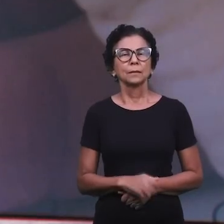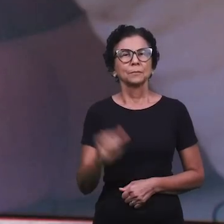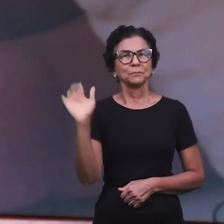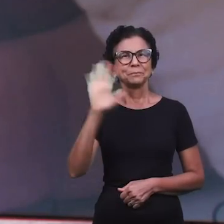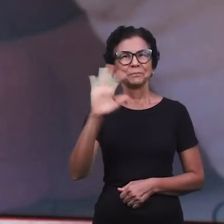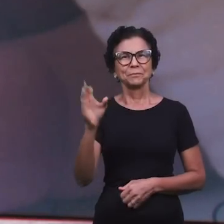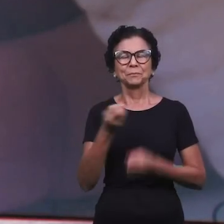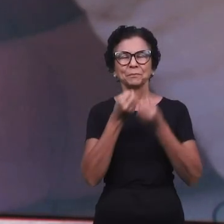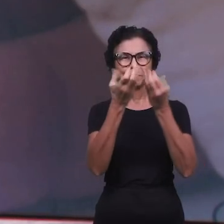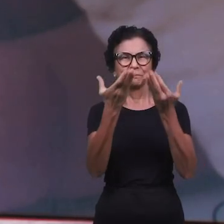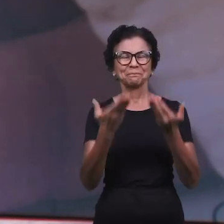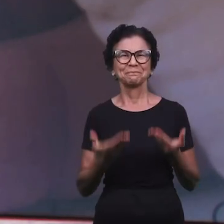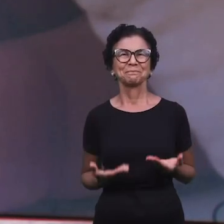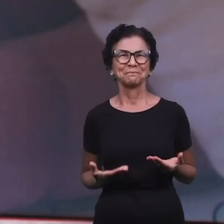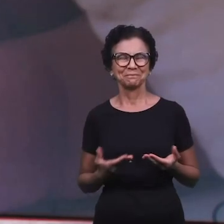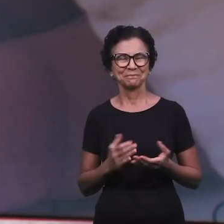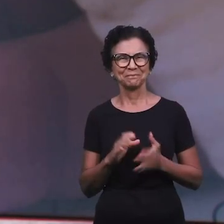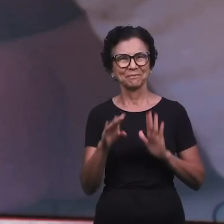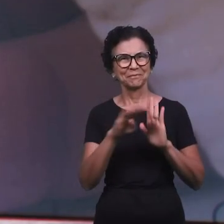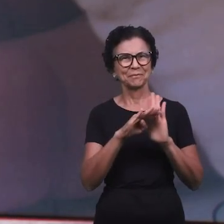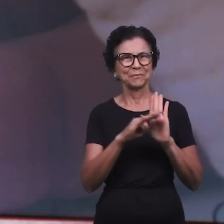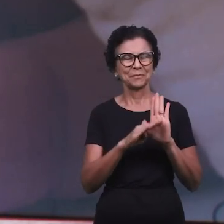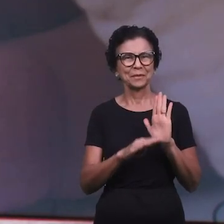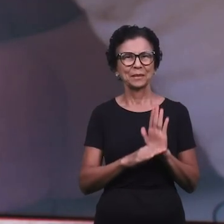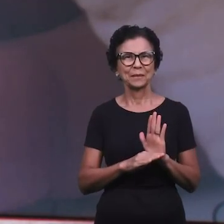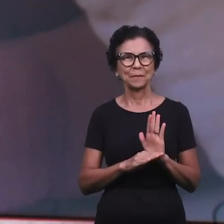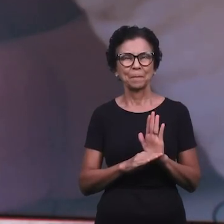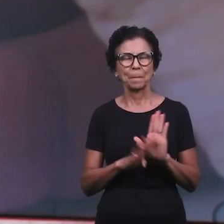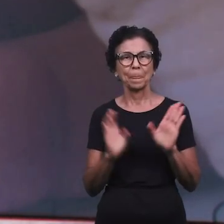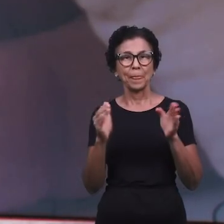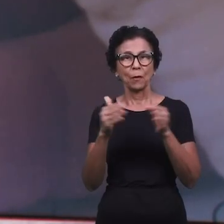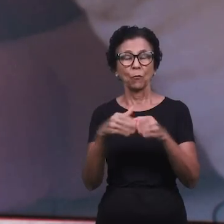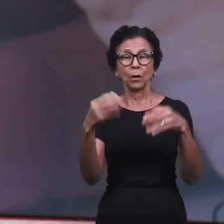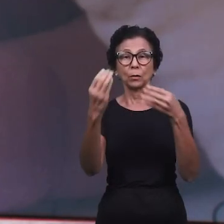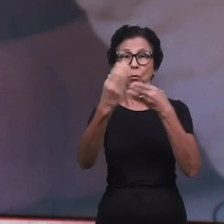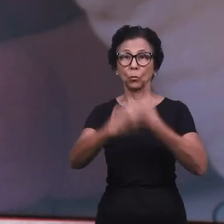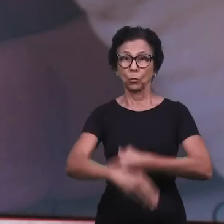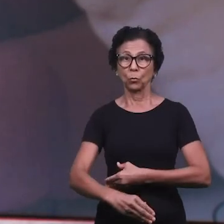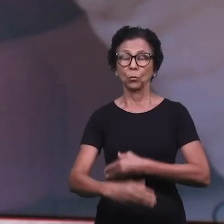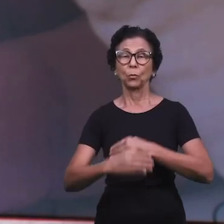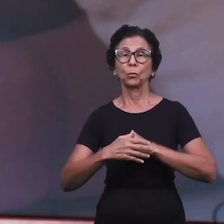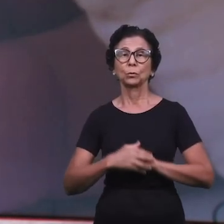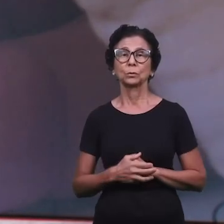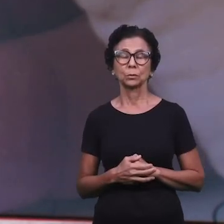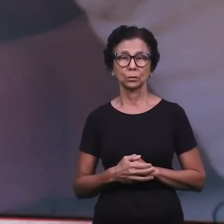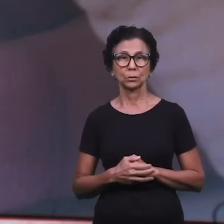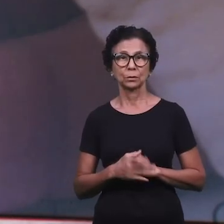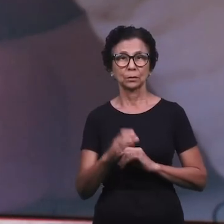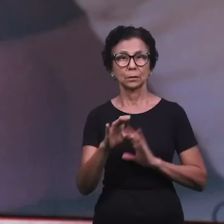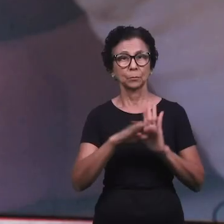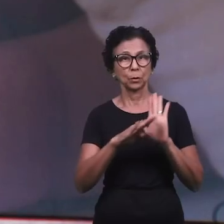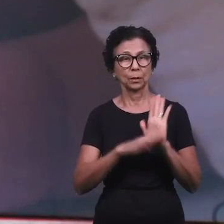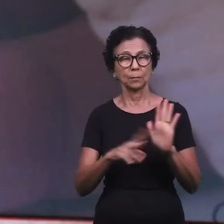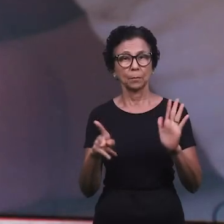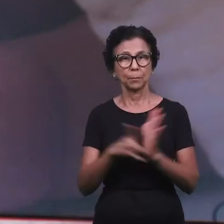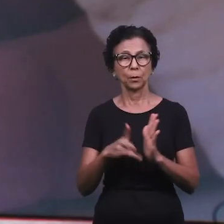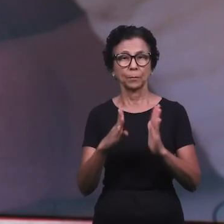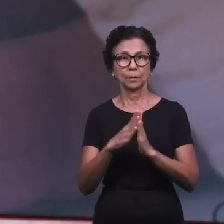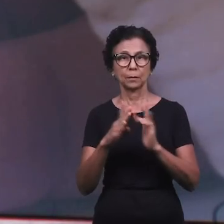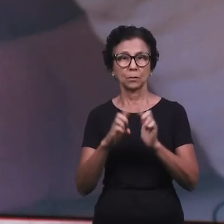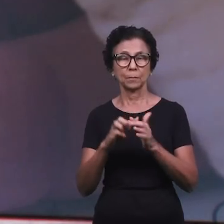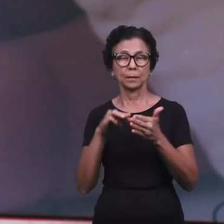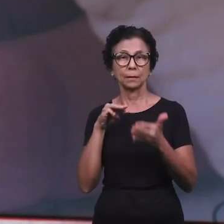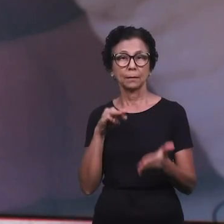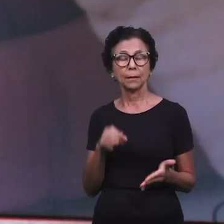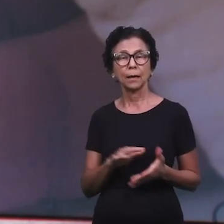Olá, seja bem-vindo a mais um programa Foco nos Concursos, o programa da Igreja Cristã Maranata, voltado